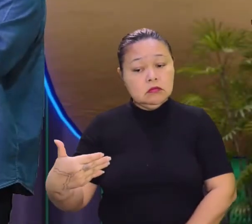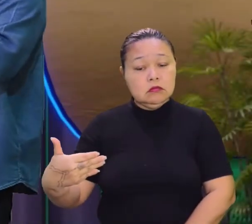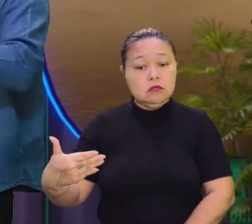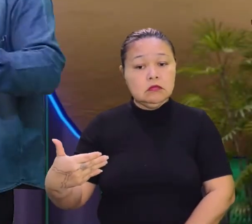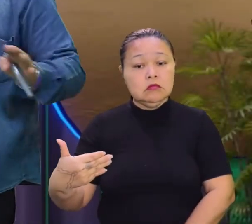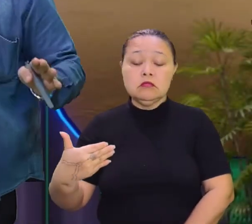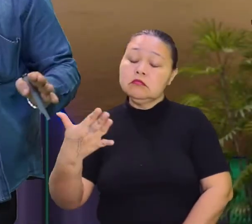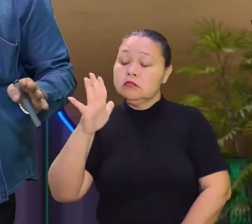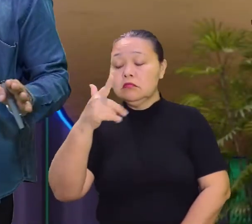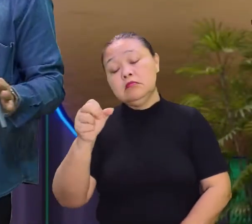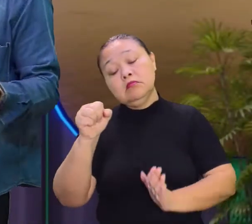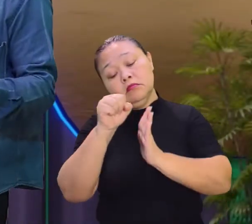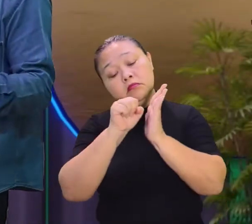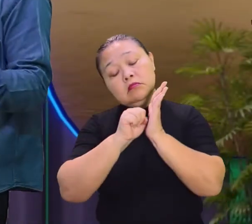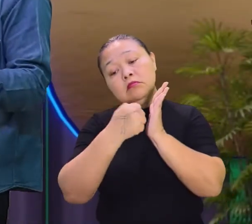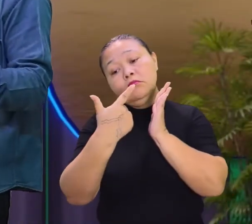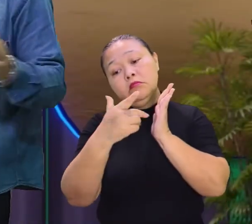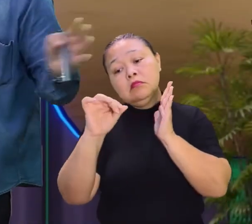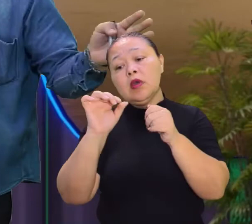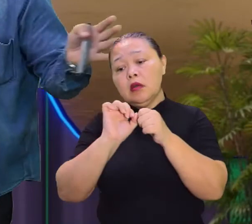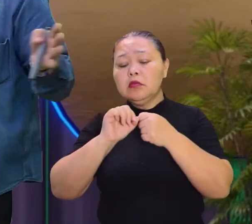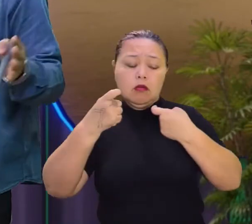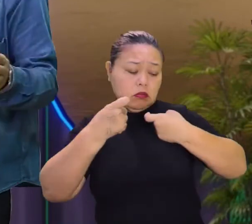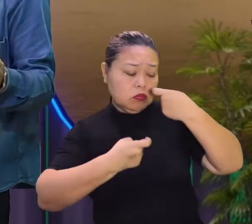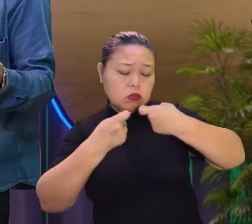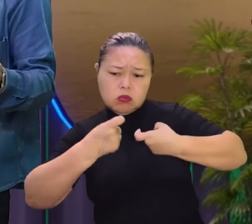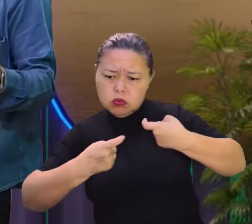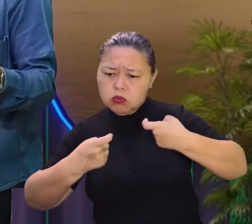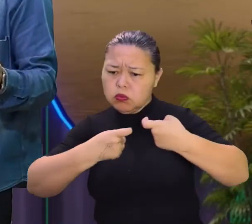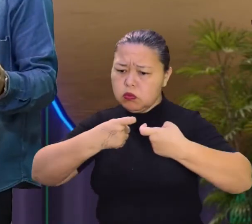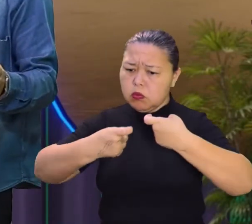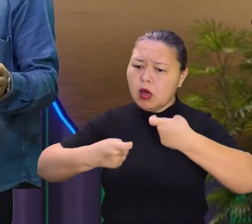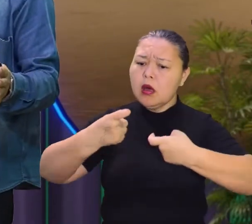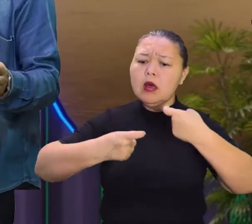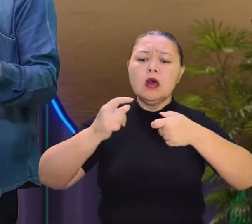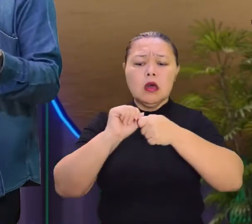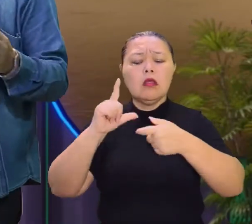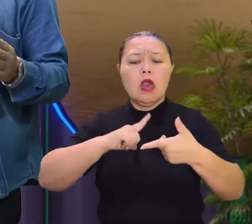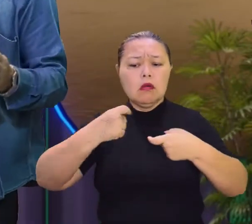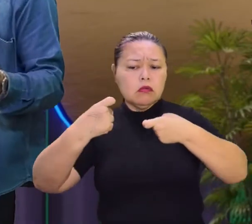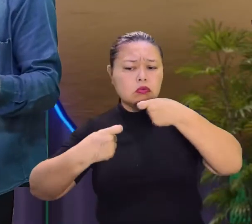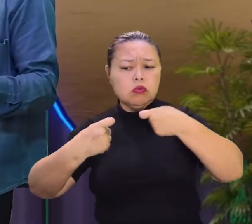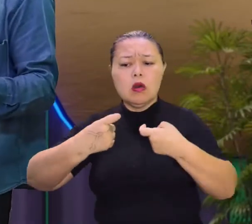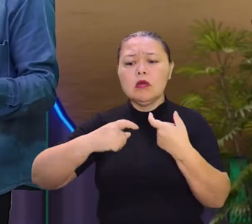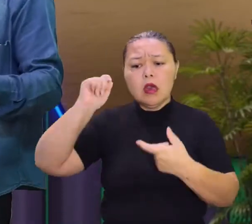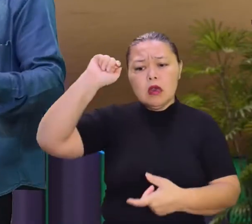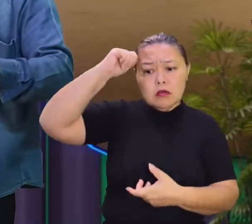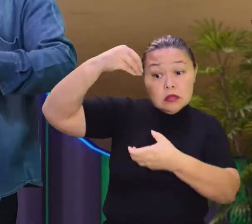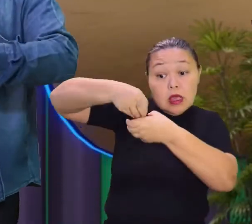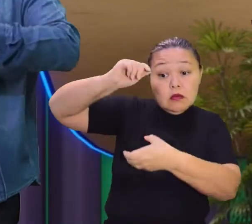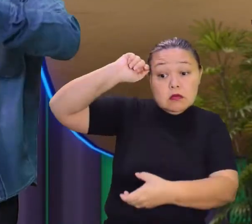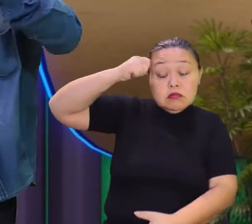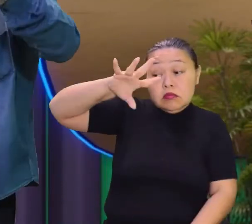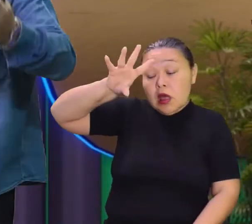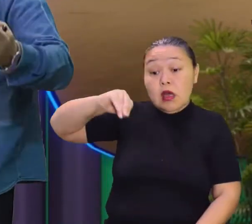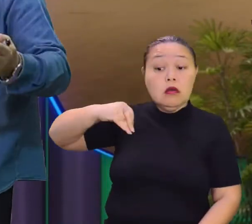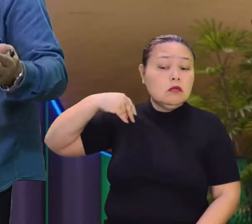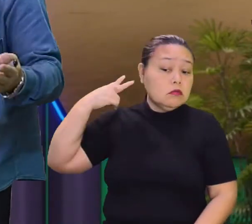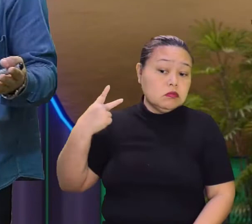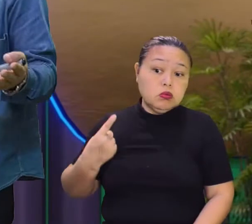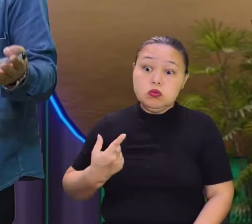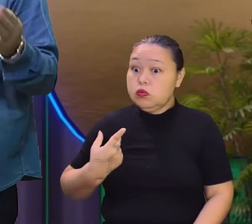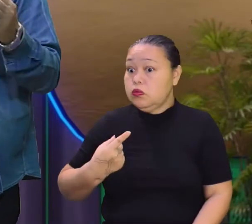O século XX também foi de muita guerra, até hoje. Até hoje. Tem guerras lá na África, parece que são